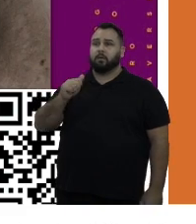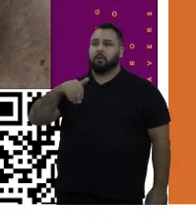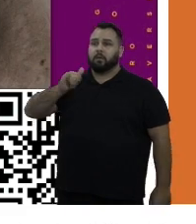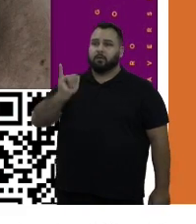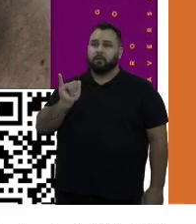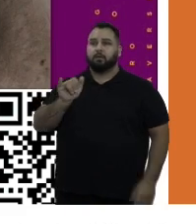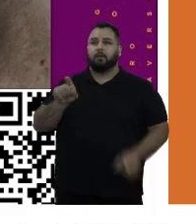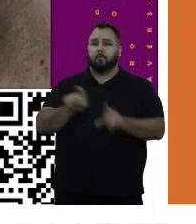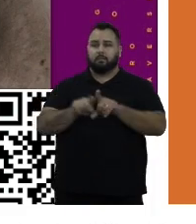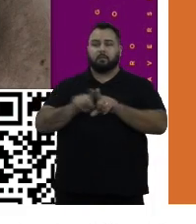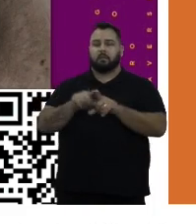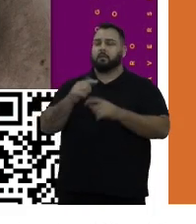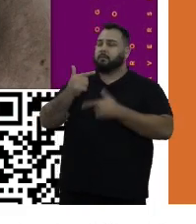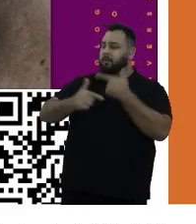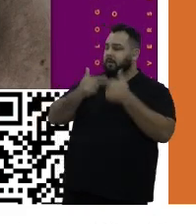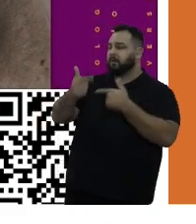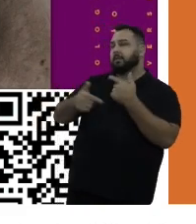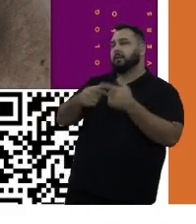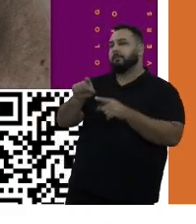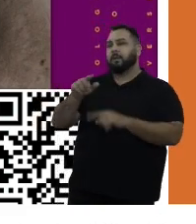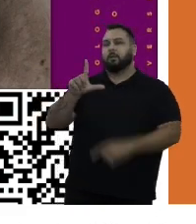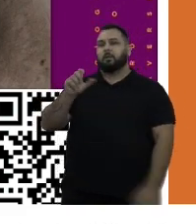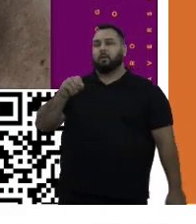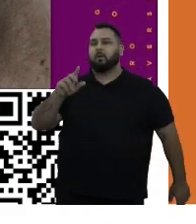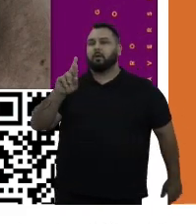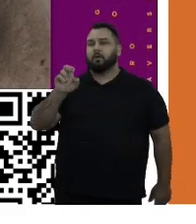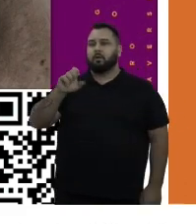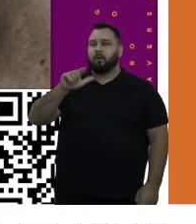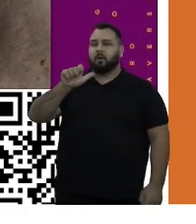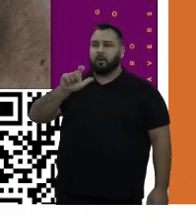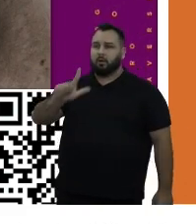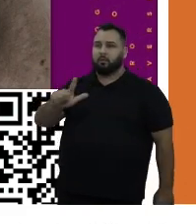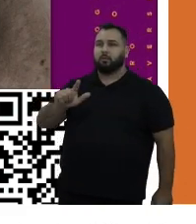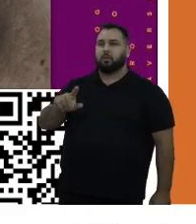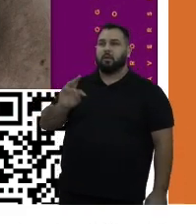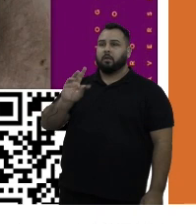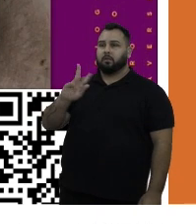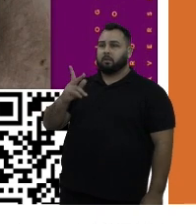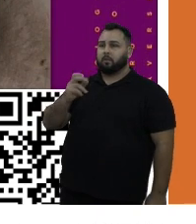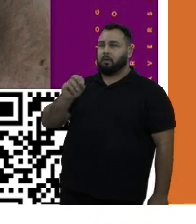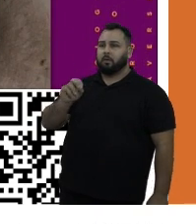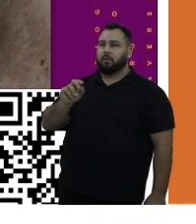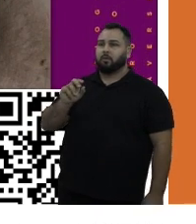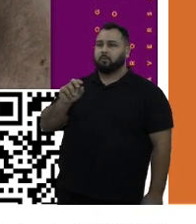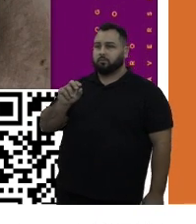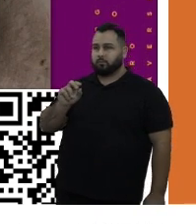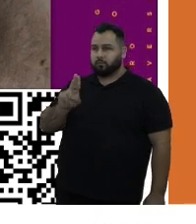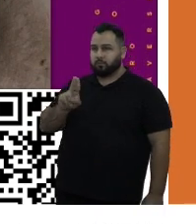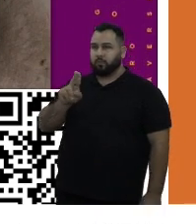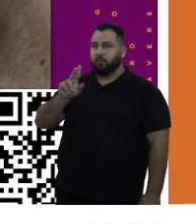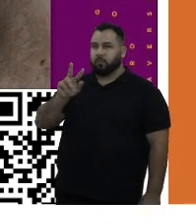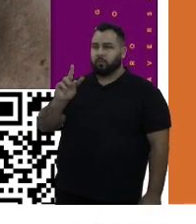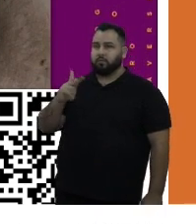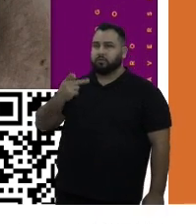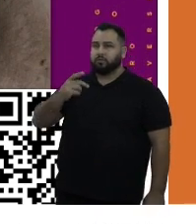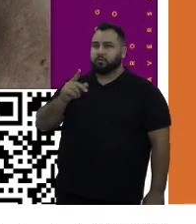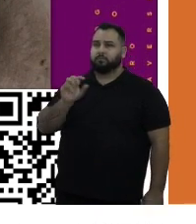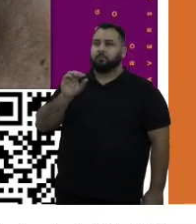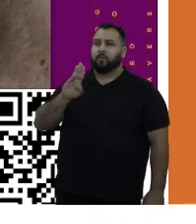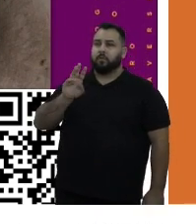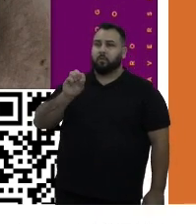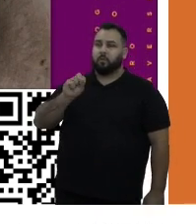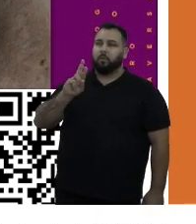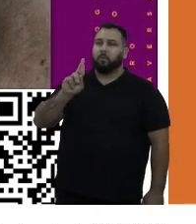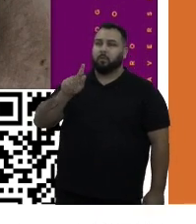trabalhei nas empresas como L'Oréal, ThoughtWorks, uma empresa de software americana, e a Ana Couto, que é uma empresa de branding, quando